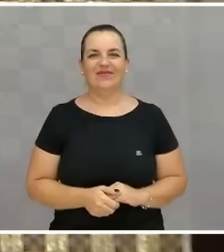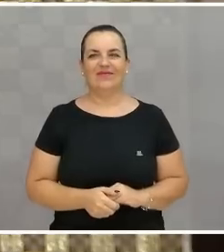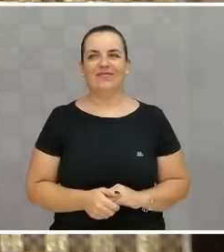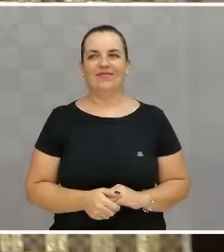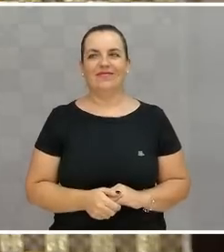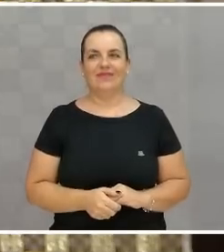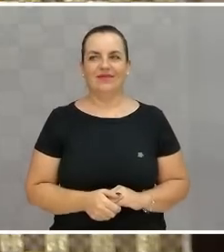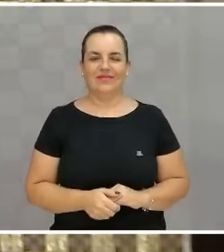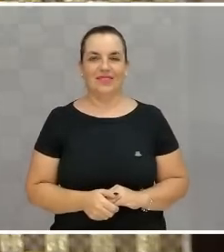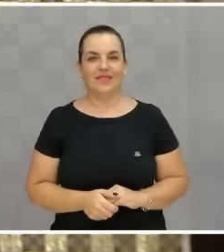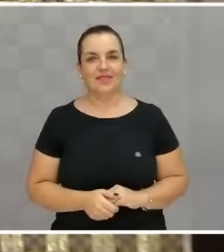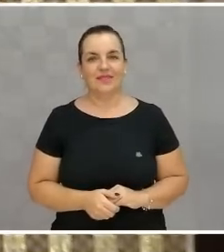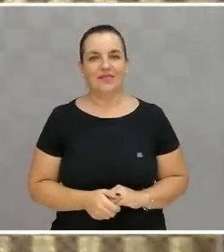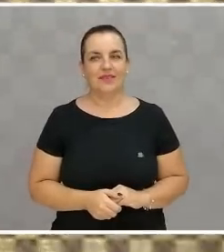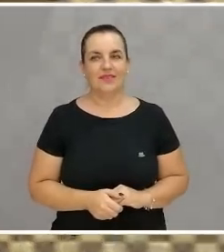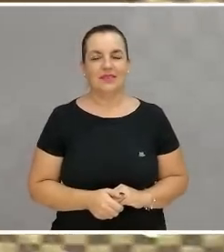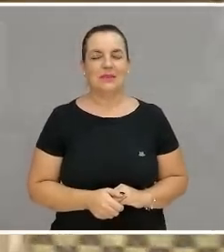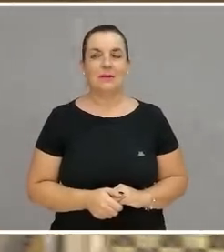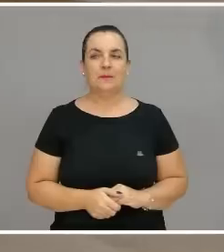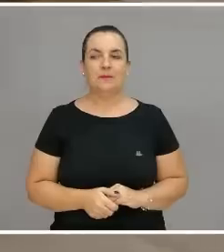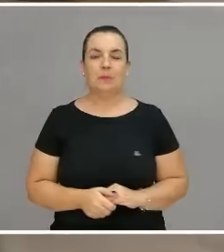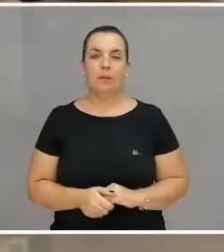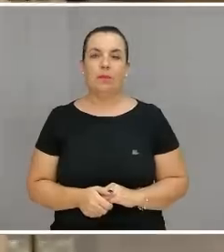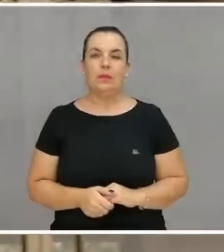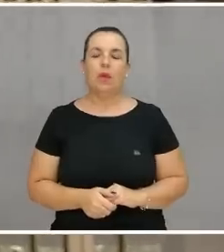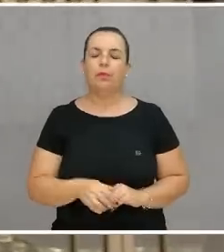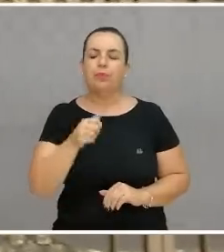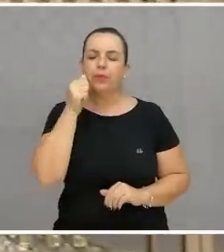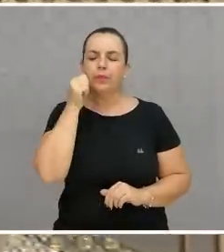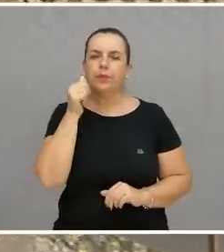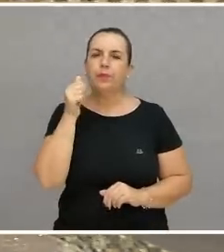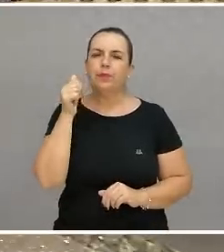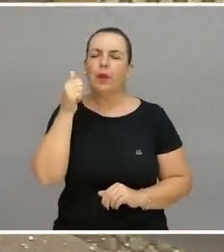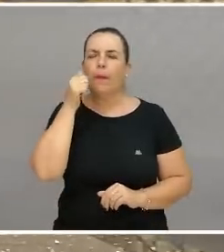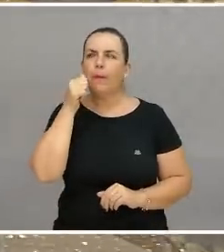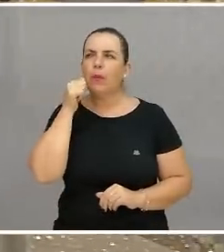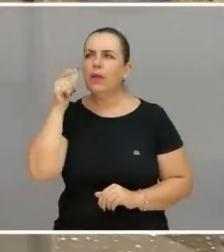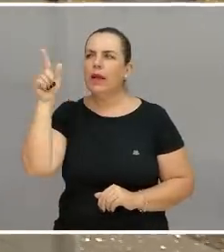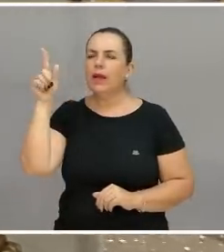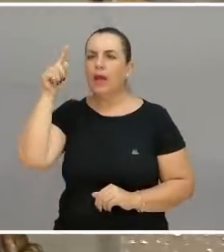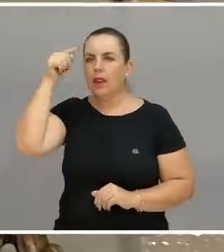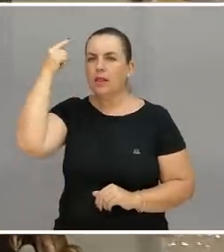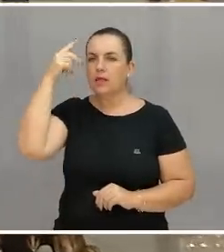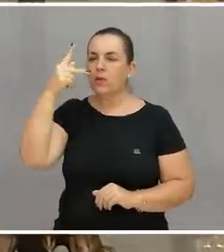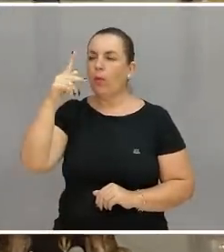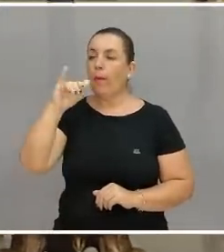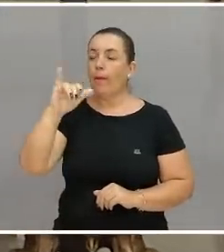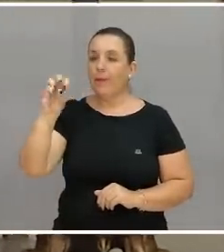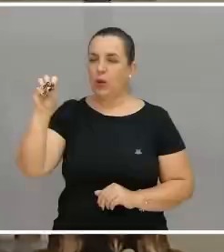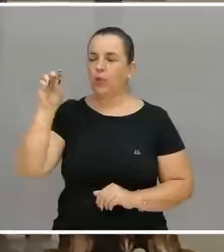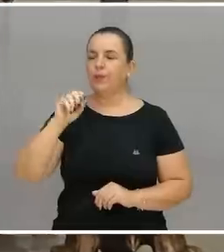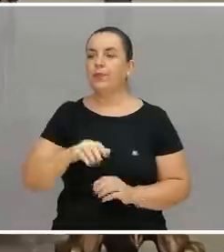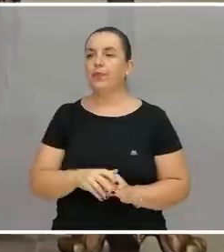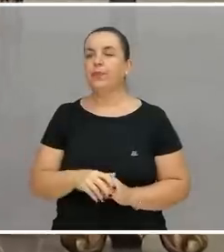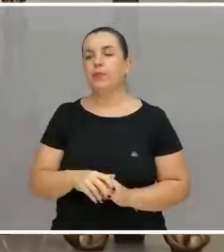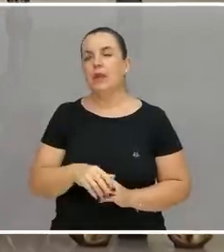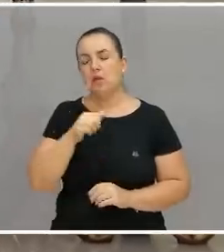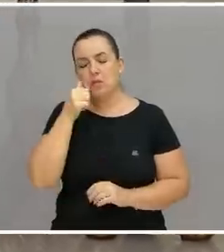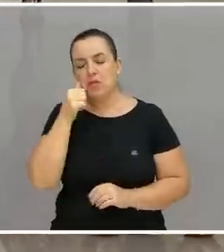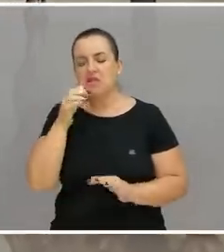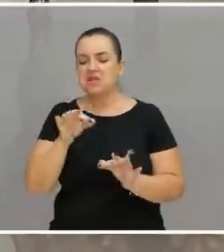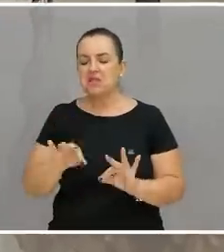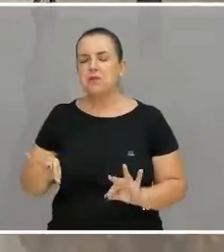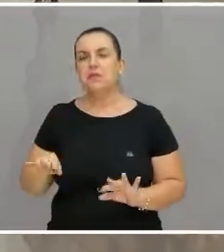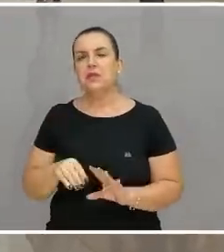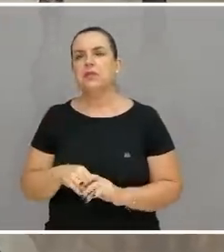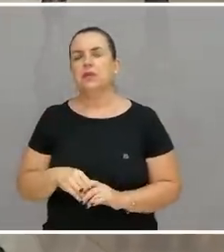Termino. Certa vez uma mulher foi a São Pio e disse assim, uma dona de casa, uma mãe